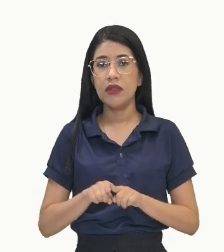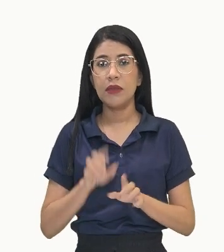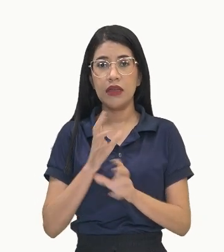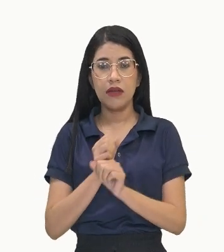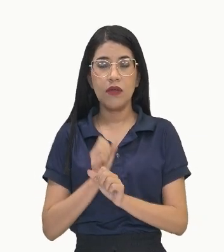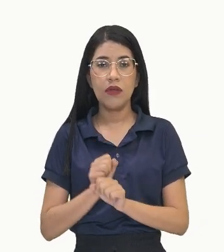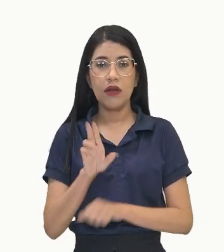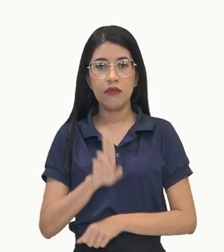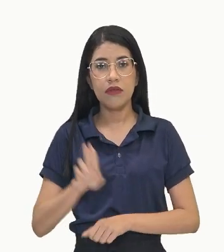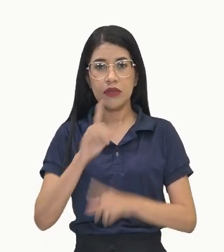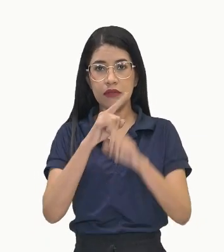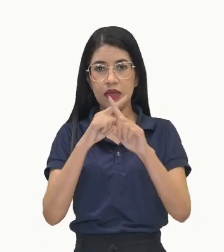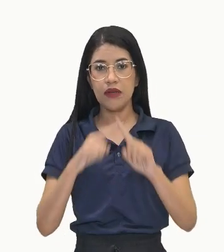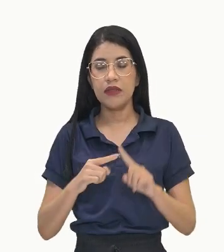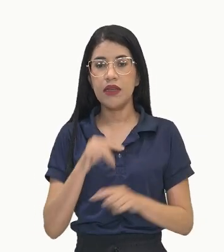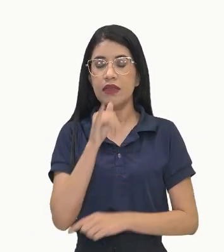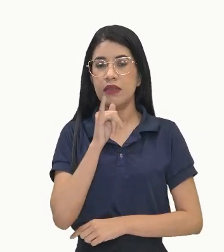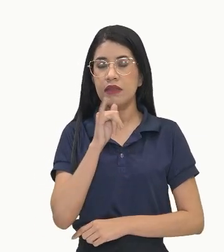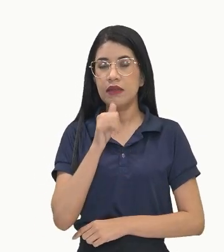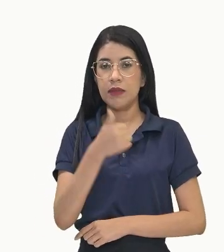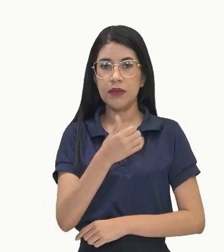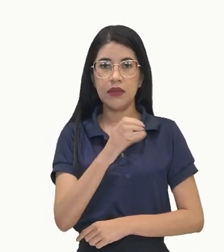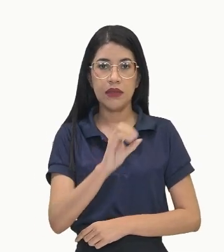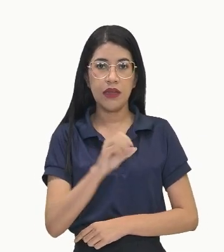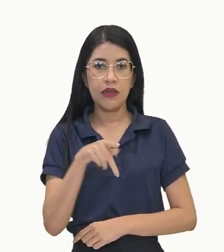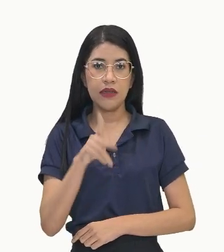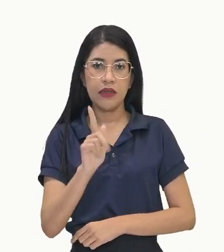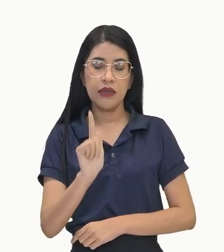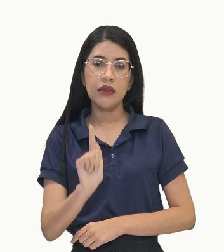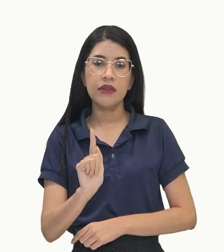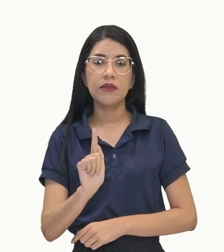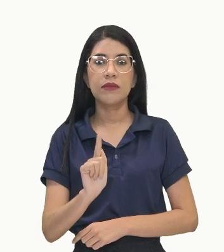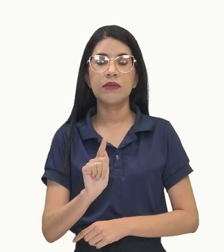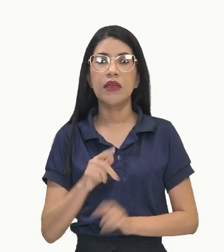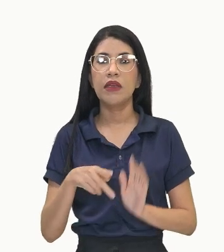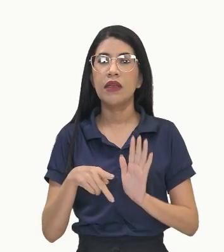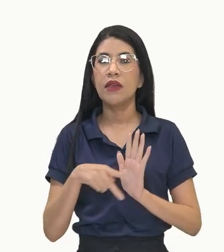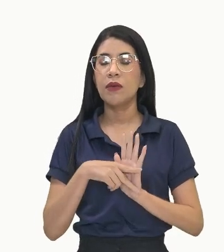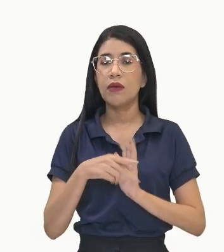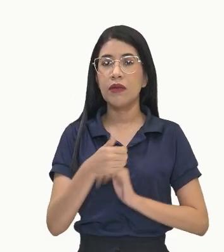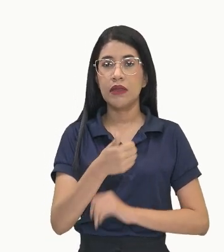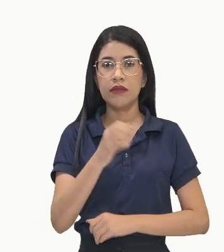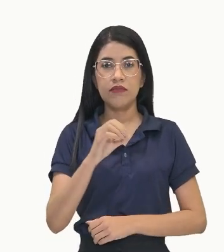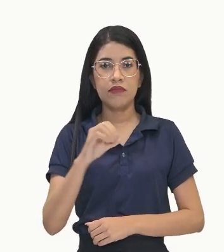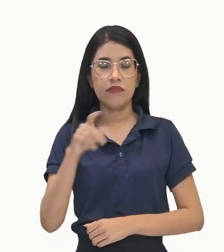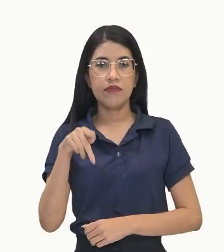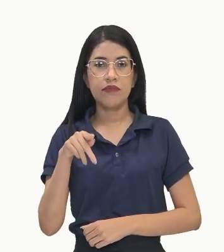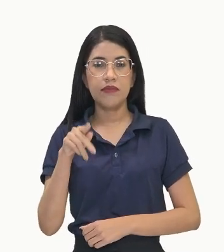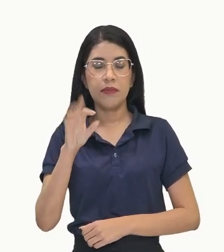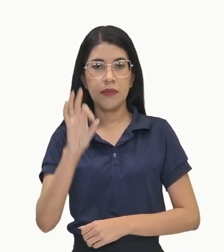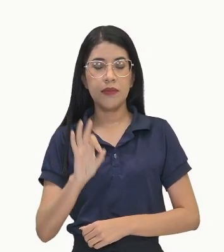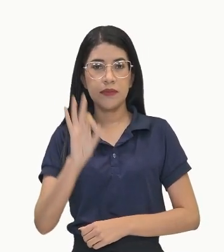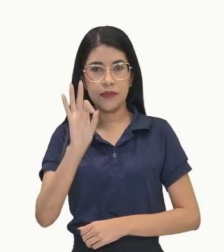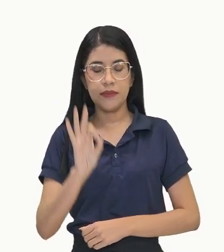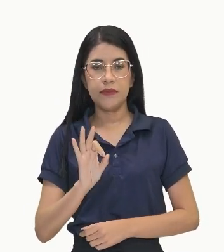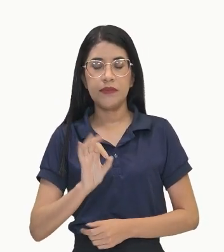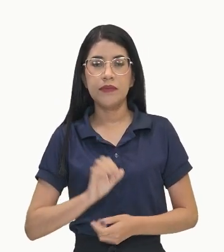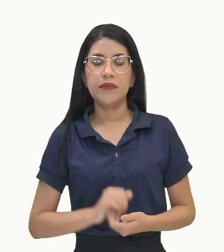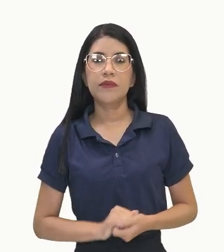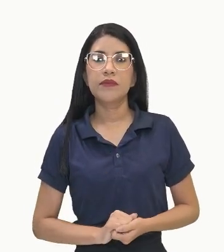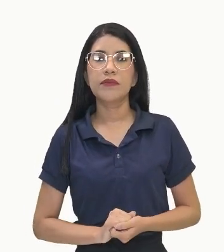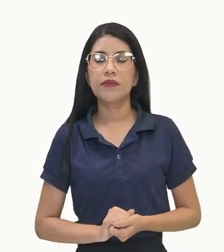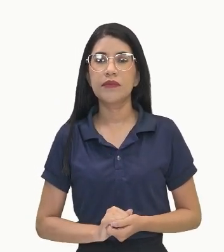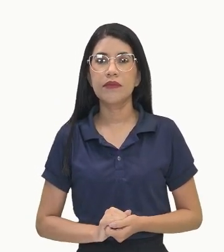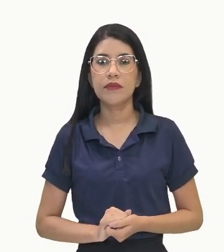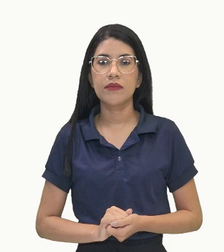10 quilos seria quanto? Seria 100%. Seria o que